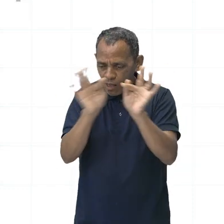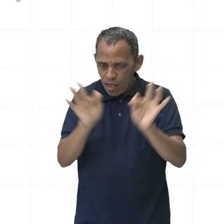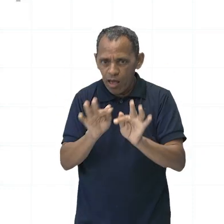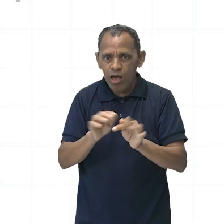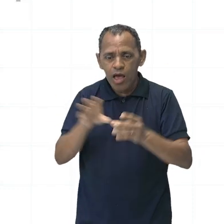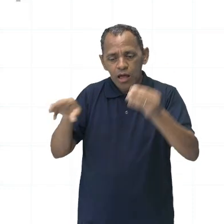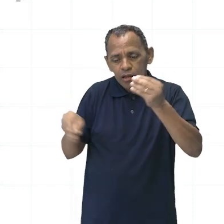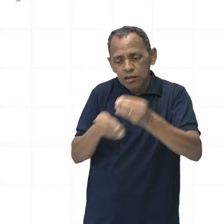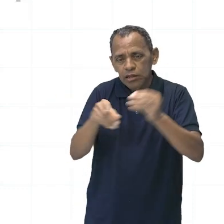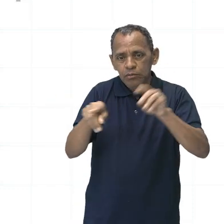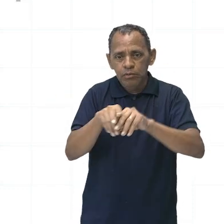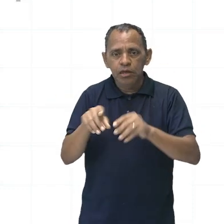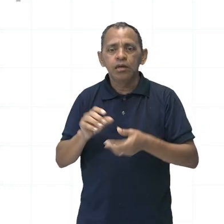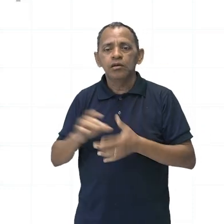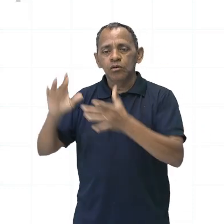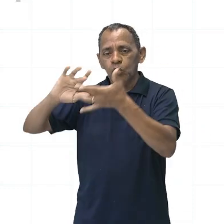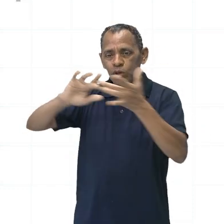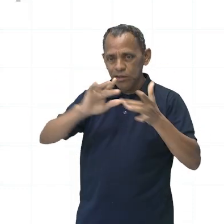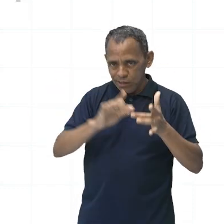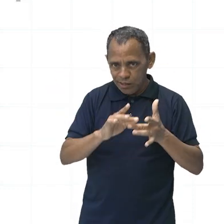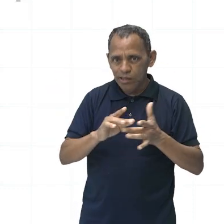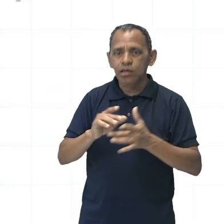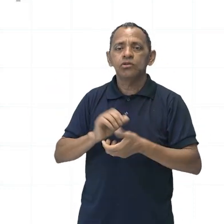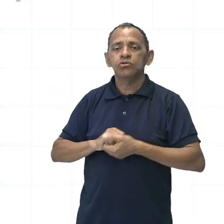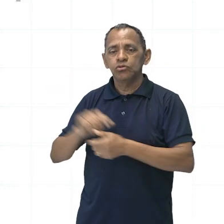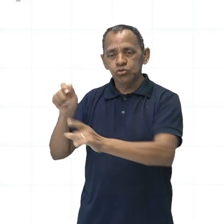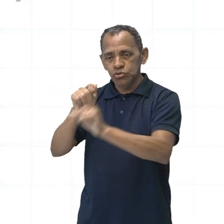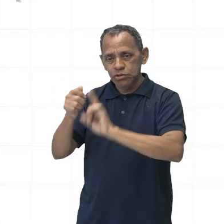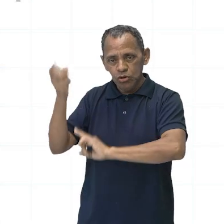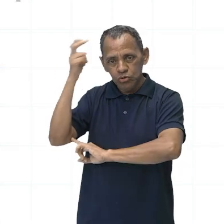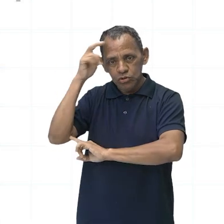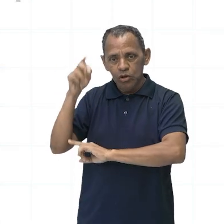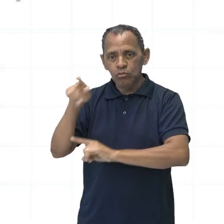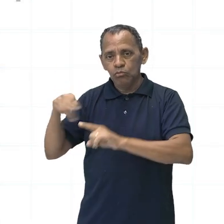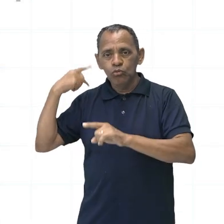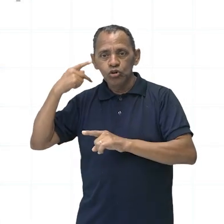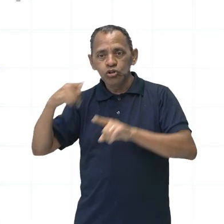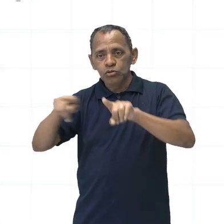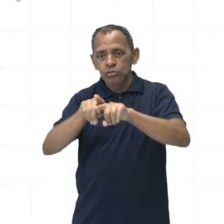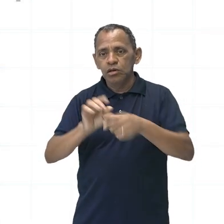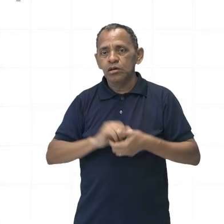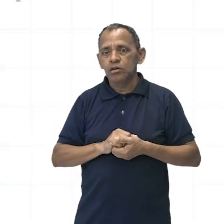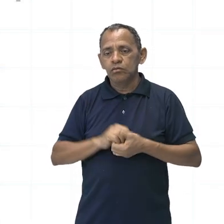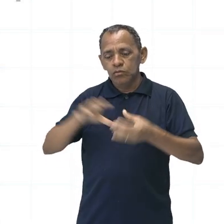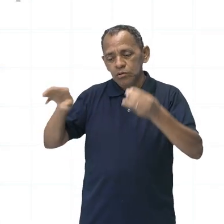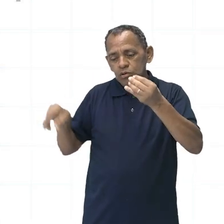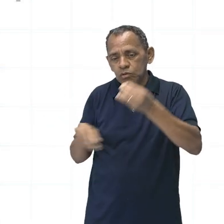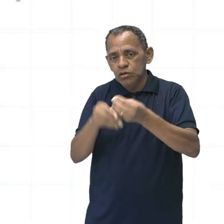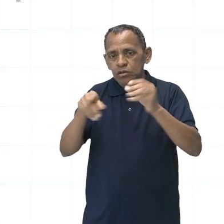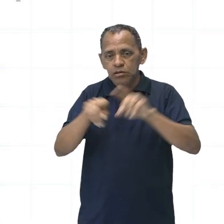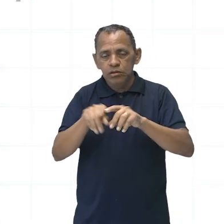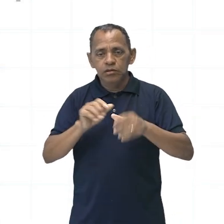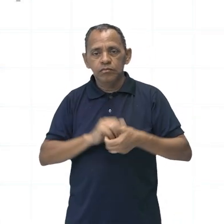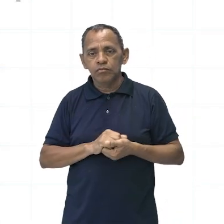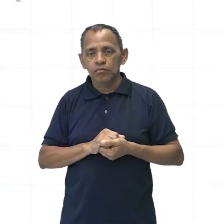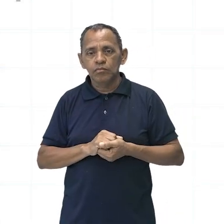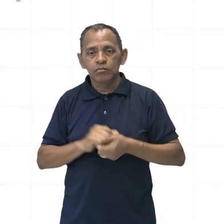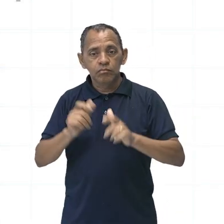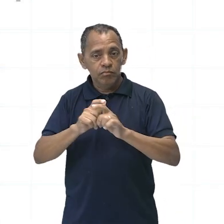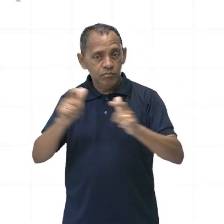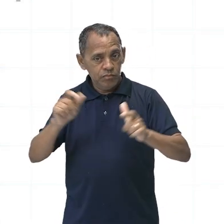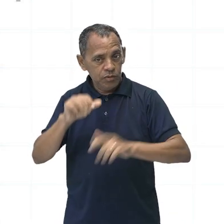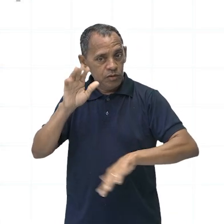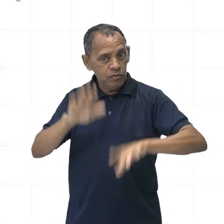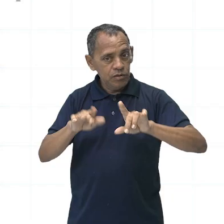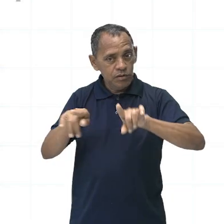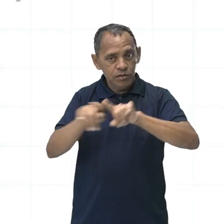integrando o contexto social, cultural e político onde está inserido. O rap, na maioria das vezes,